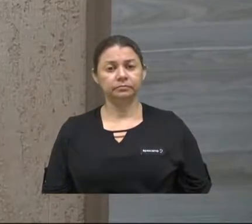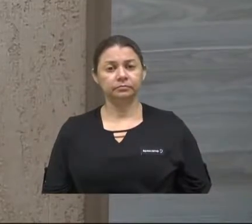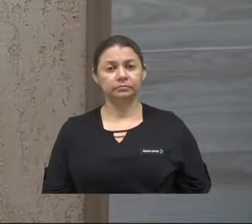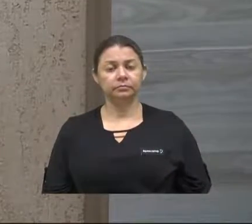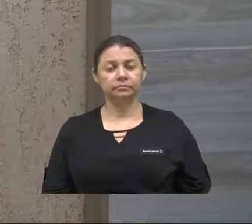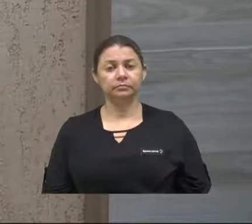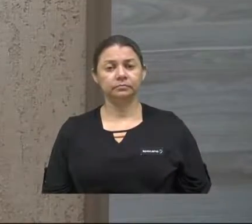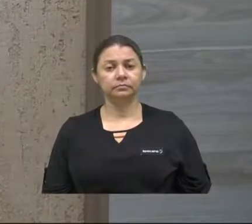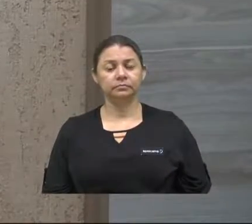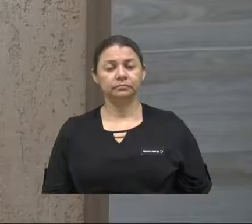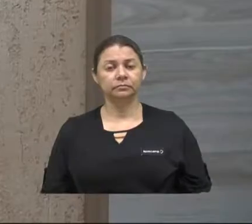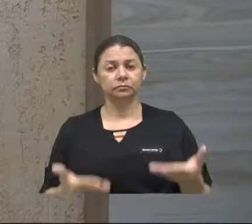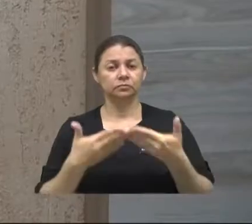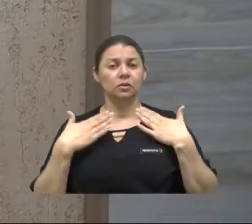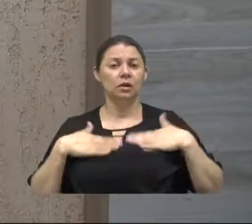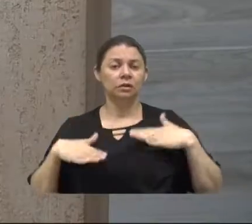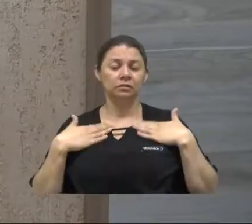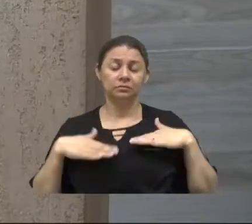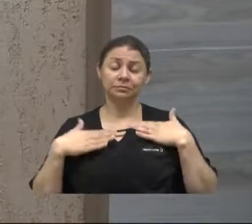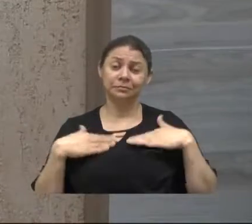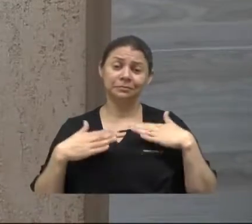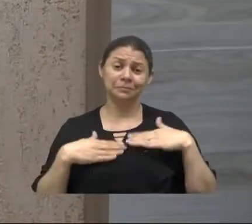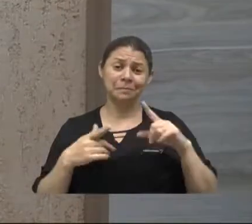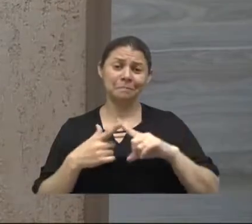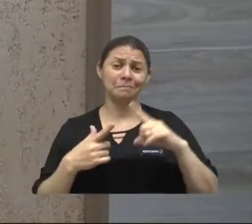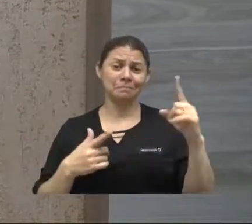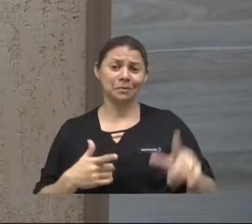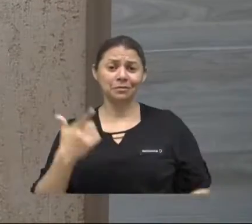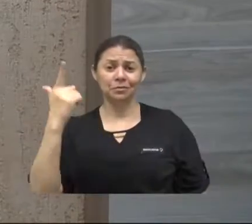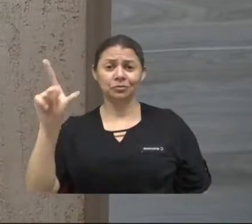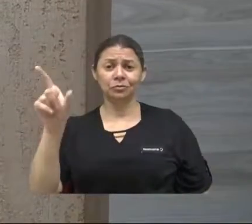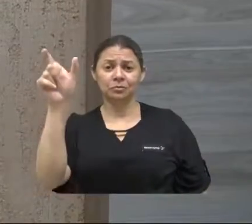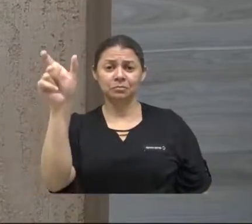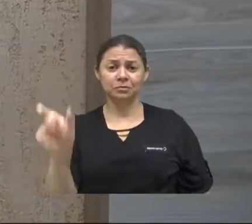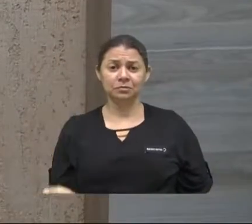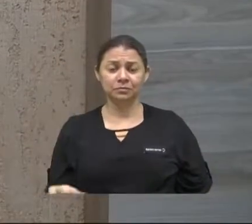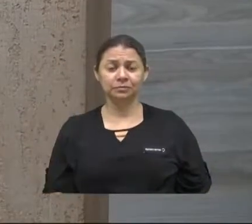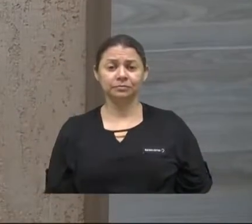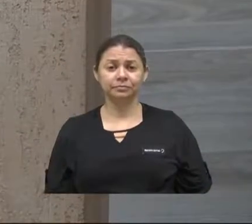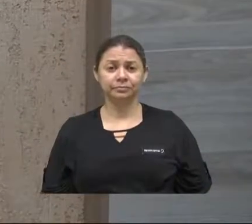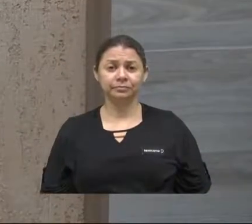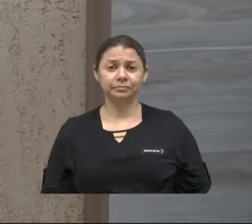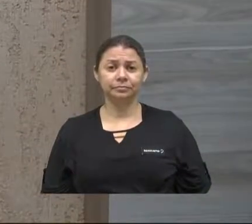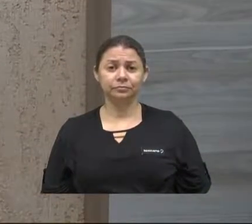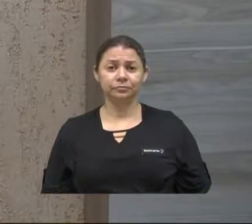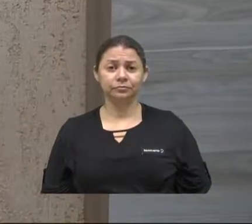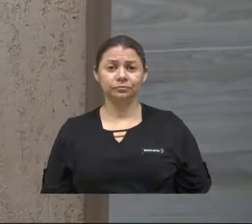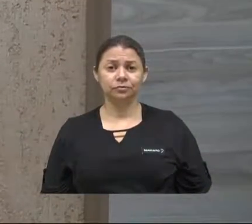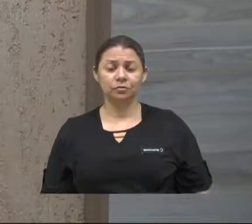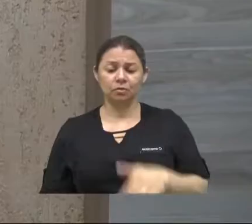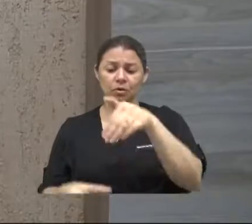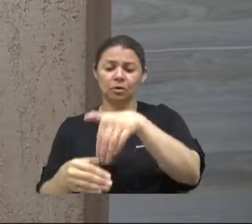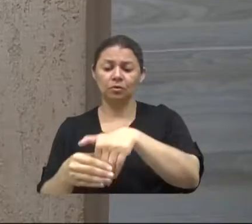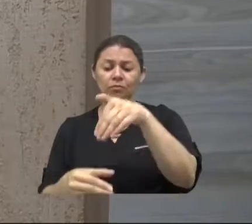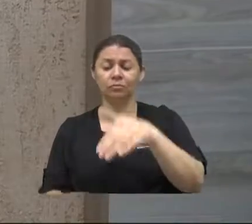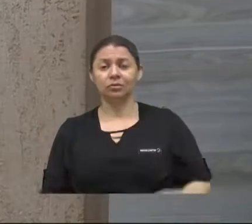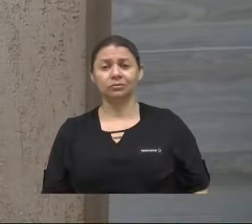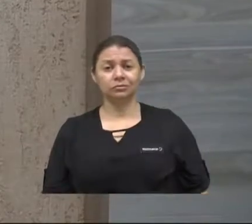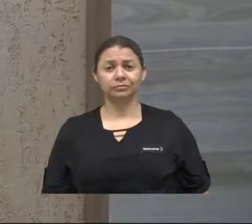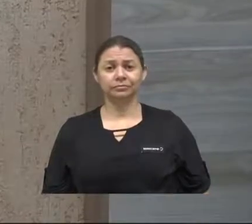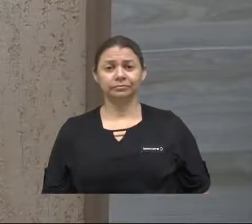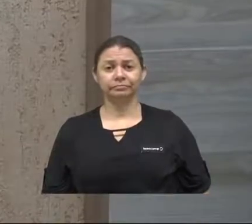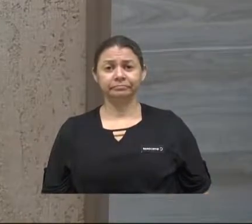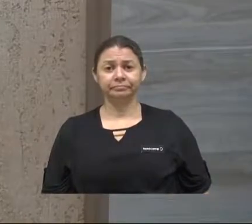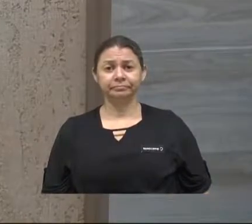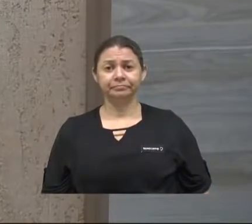Então, tem uma tranquilidade. Pena que as pessoas que às vezes acabou não votando na gente, não estão aqui para ouvir, não sei por quê. Porque a partir de